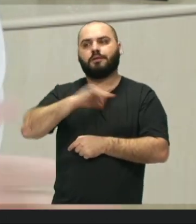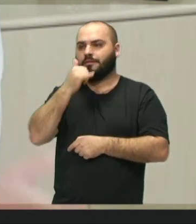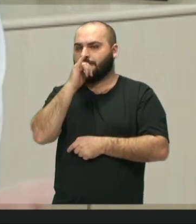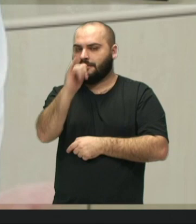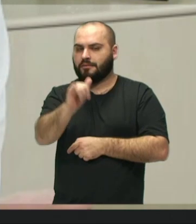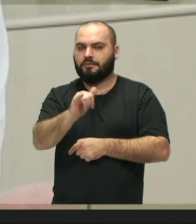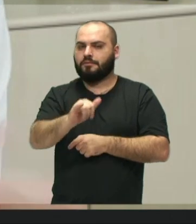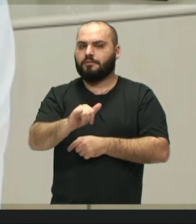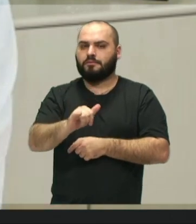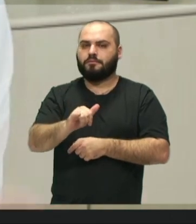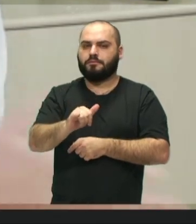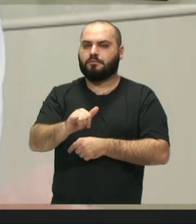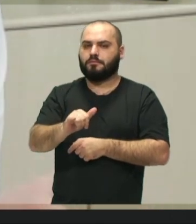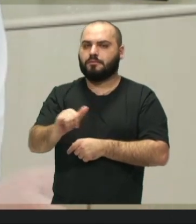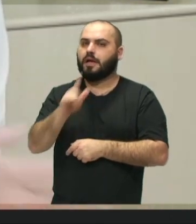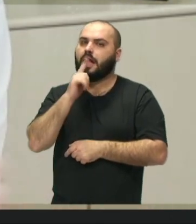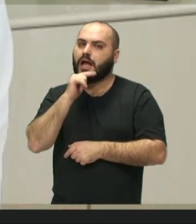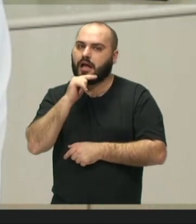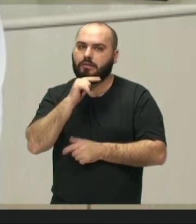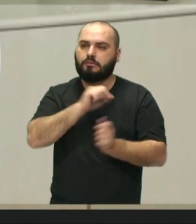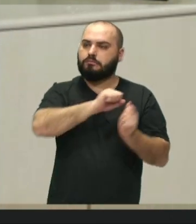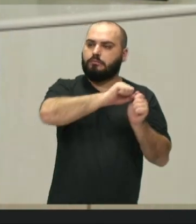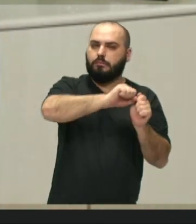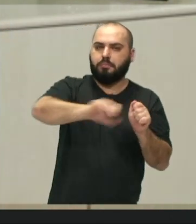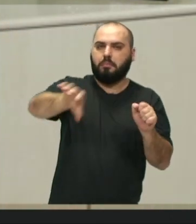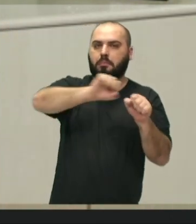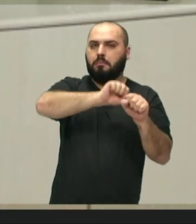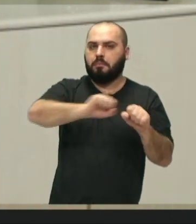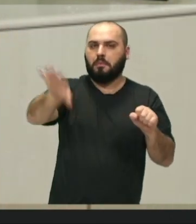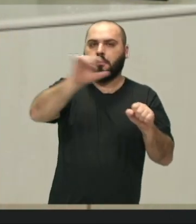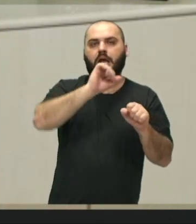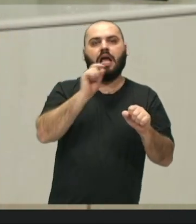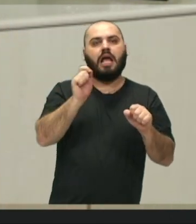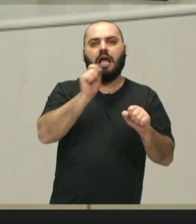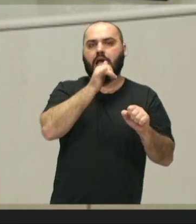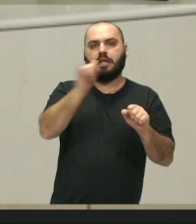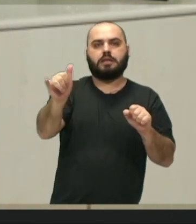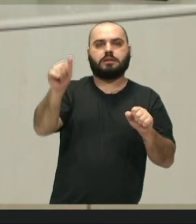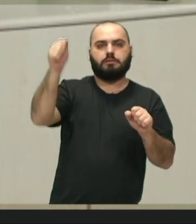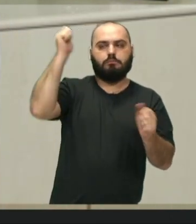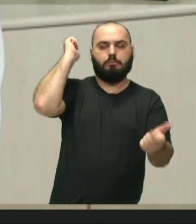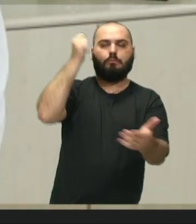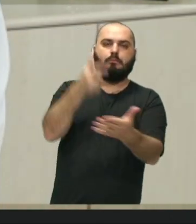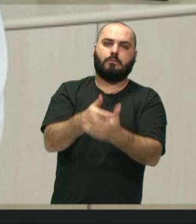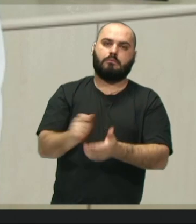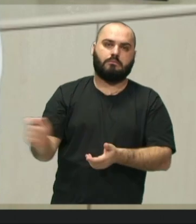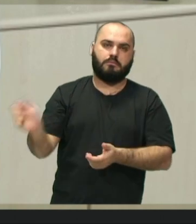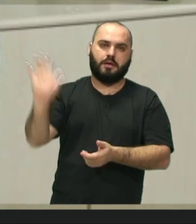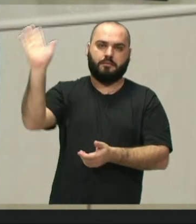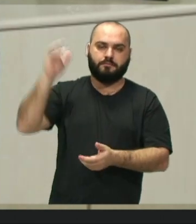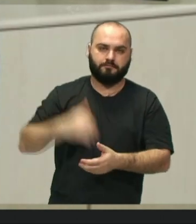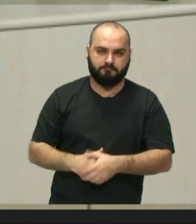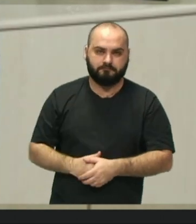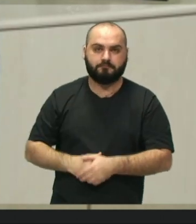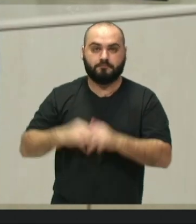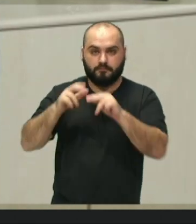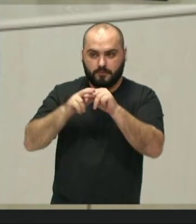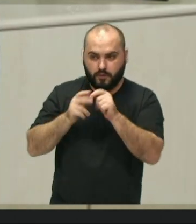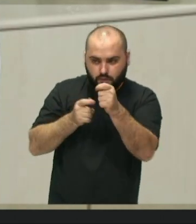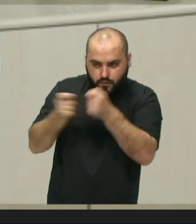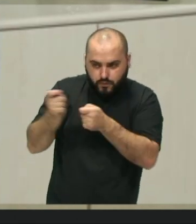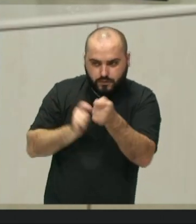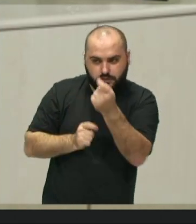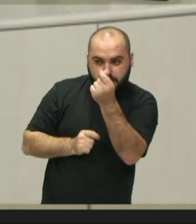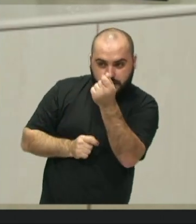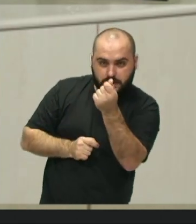para bombear a água até lá, fazer esse tratamento, e a partir do momento que ela é captada e já tratada, eu consigo economizar todo esse